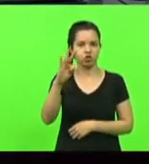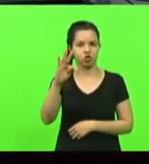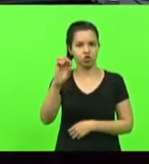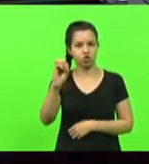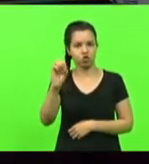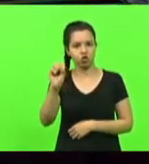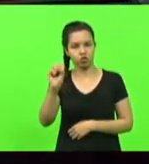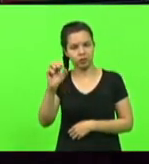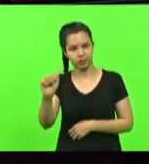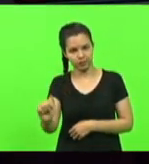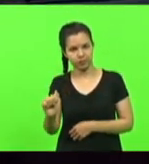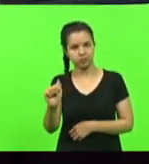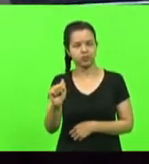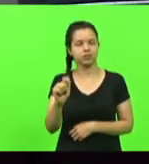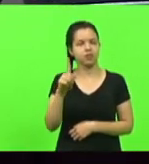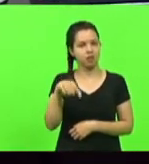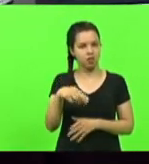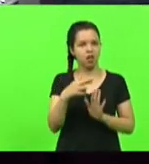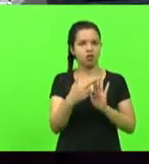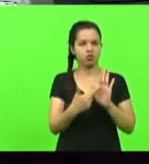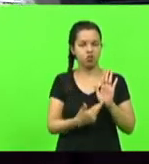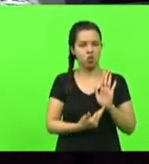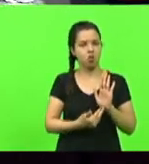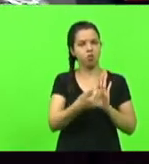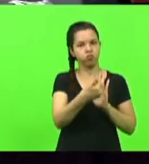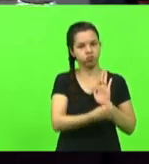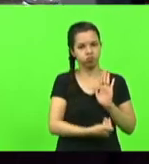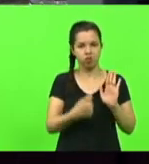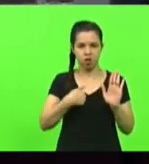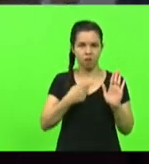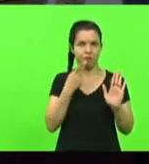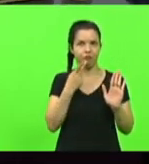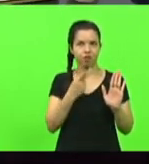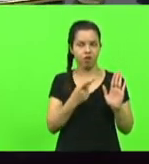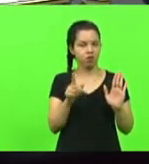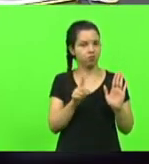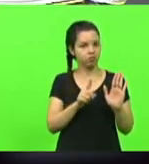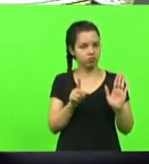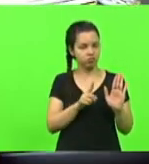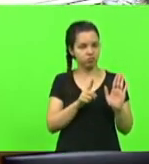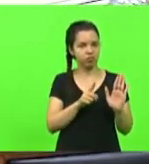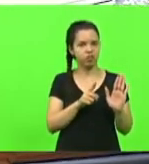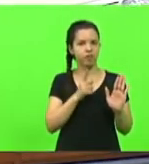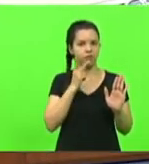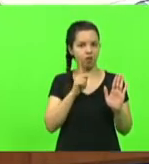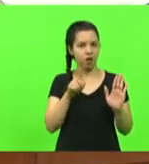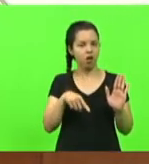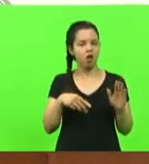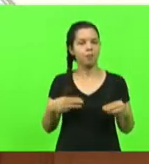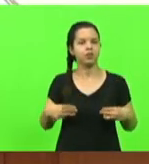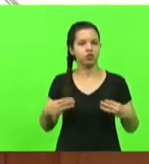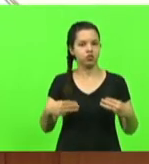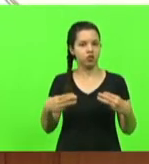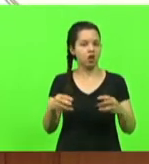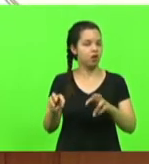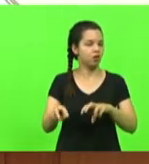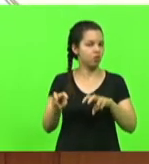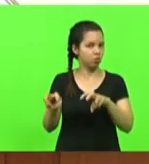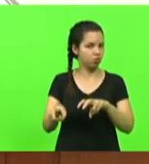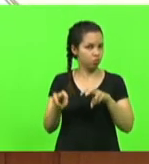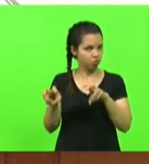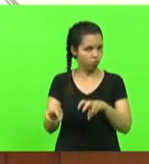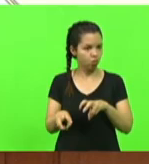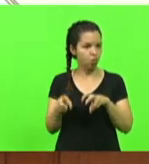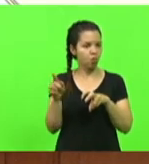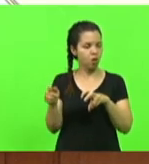esse o relatório que foi feito. E não sou eu que digo. Quem diz isso é o Ministério da Agricultura, com toda a sua